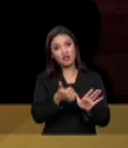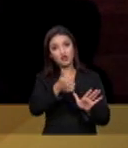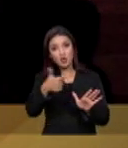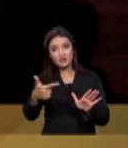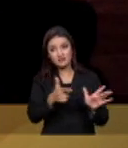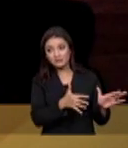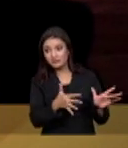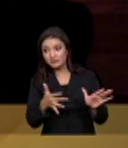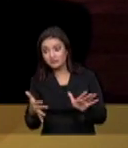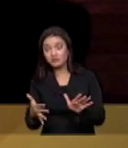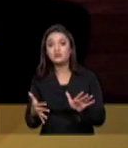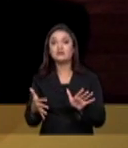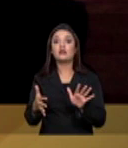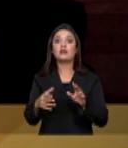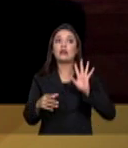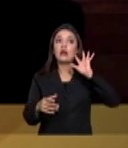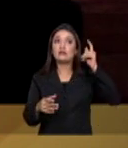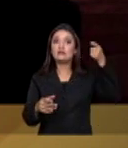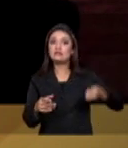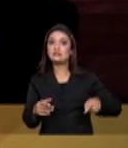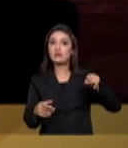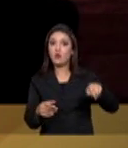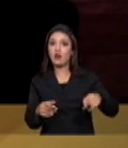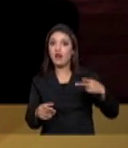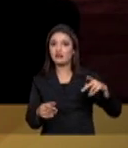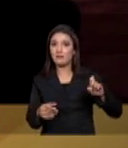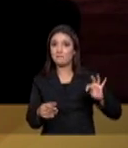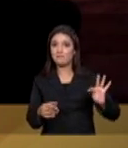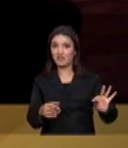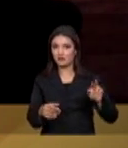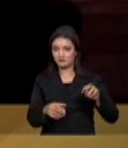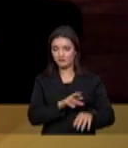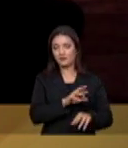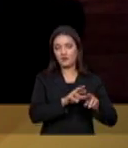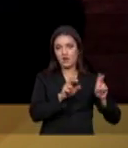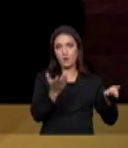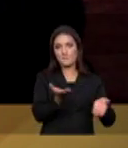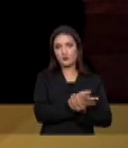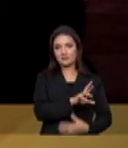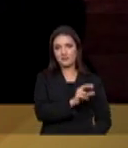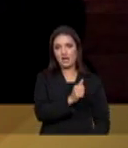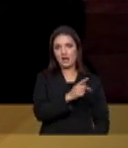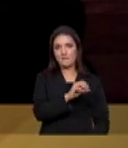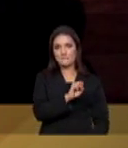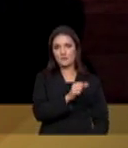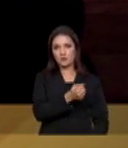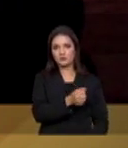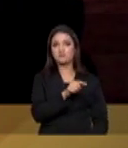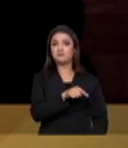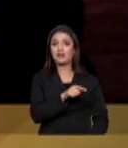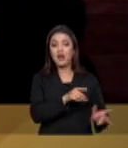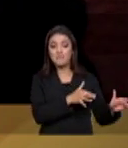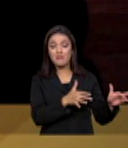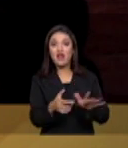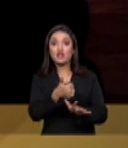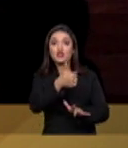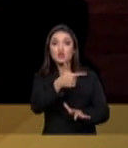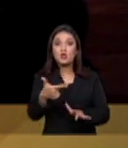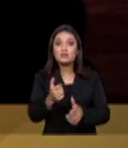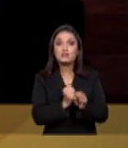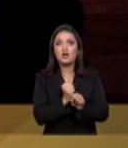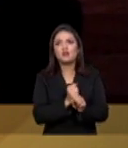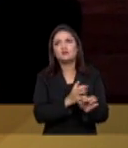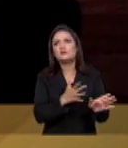daquele acórdão Quanto mede o acordo na PS3 e 88 a temática já